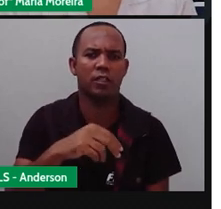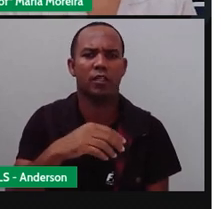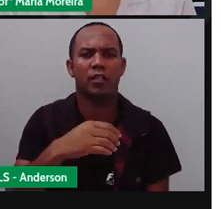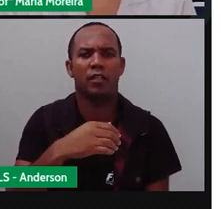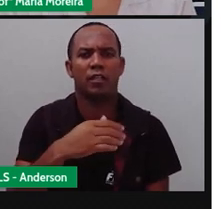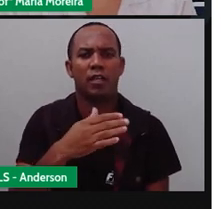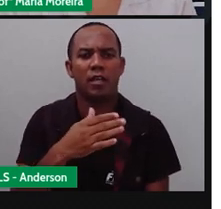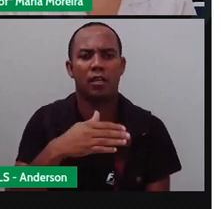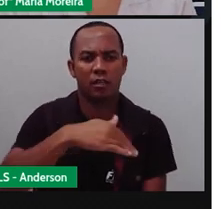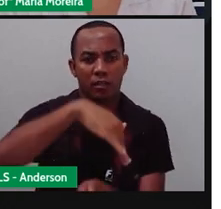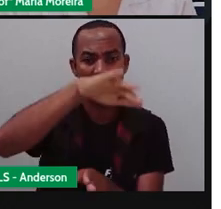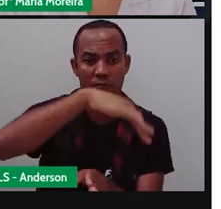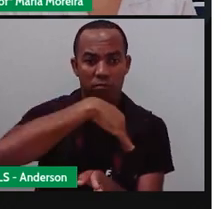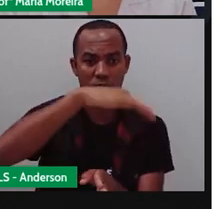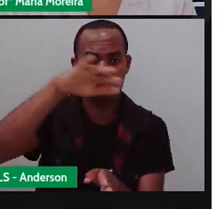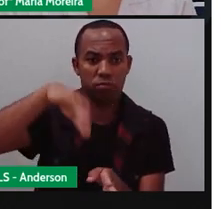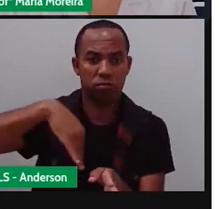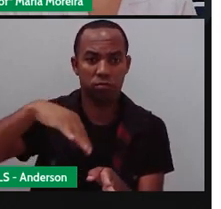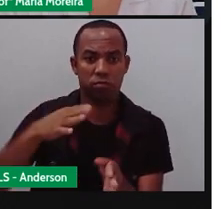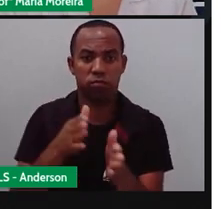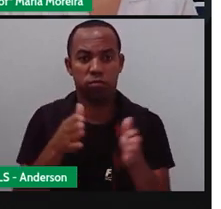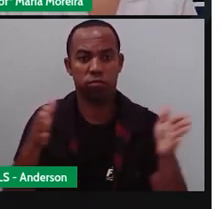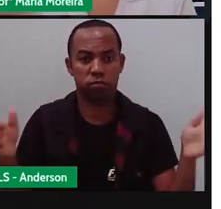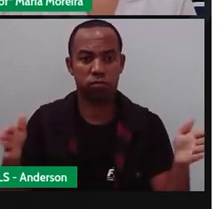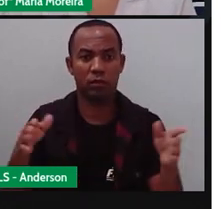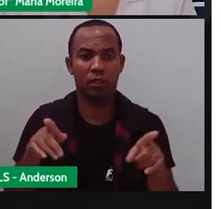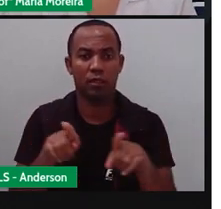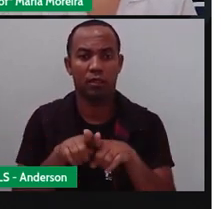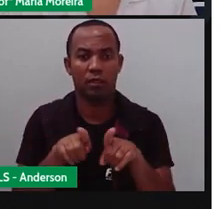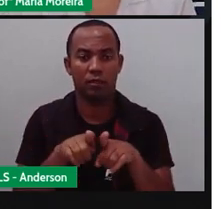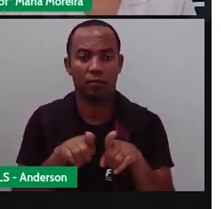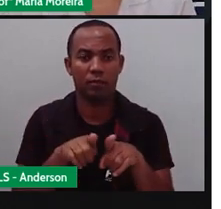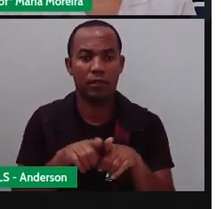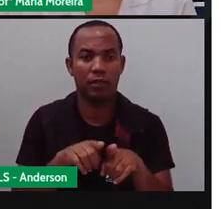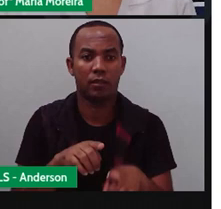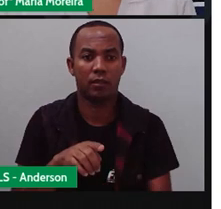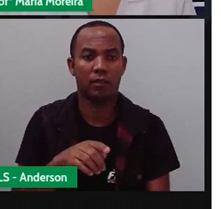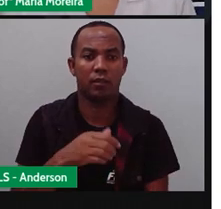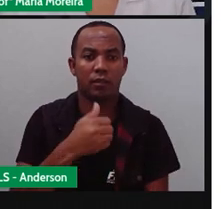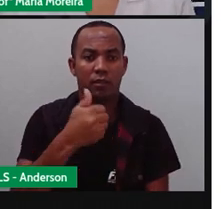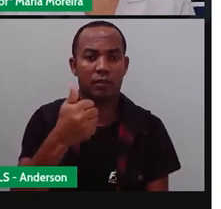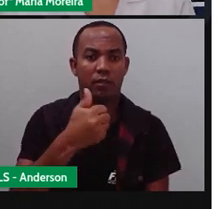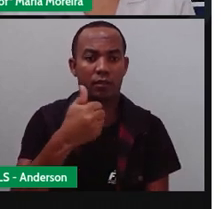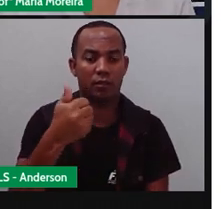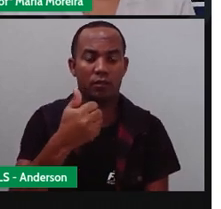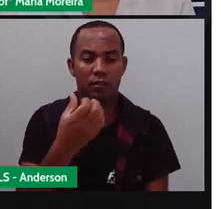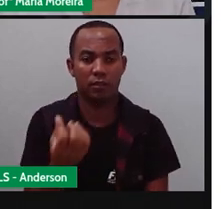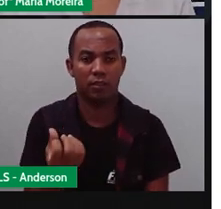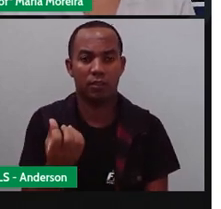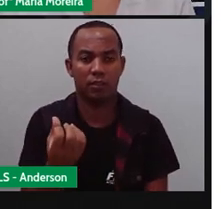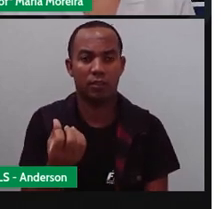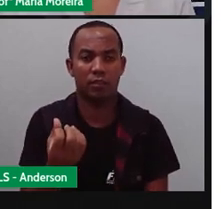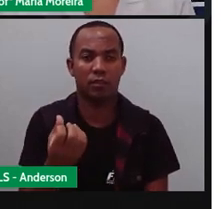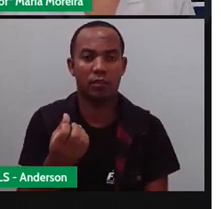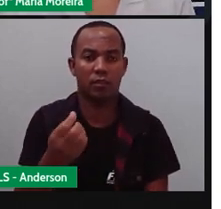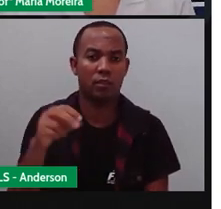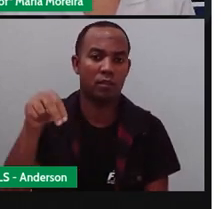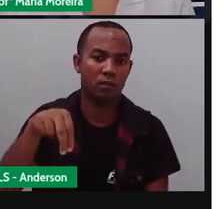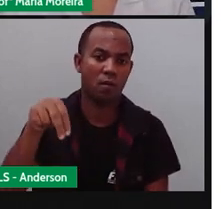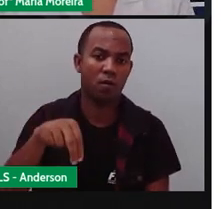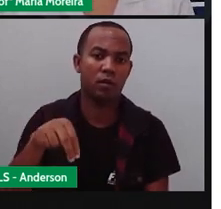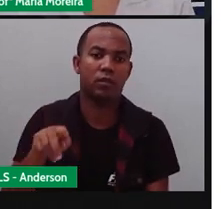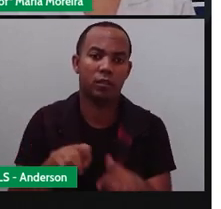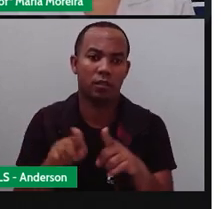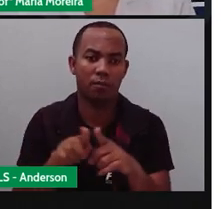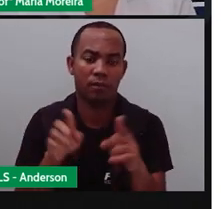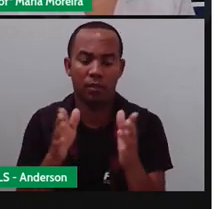a 116 foi duplicada agora E aí a 116 Norte não é isso que está sendo duplicada ainda está